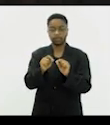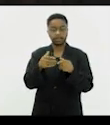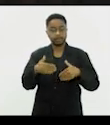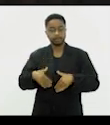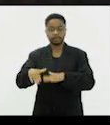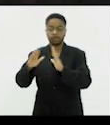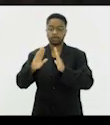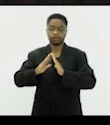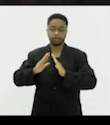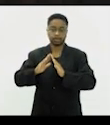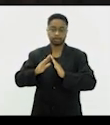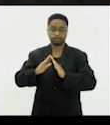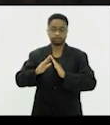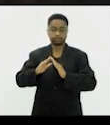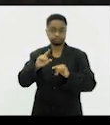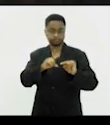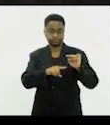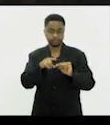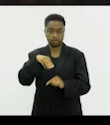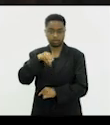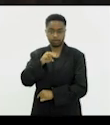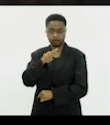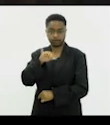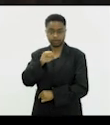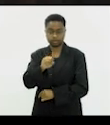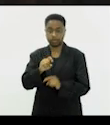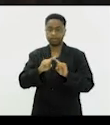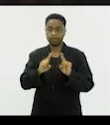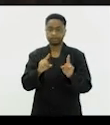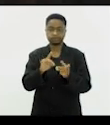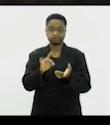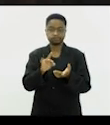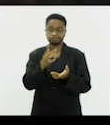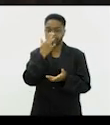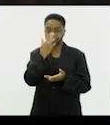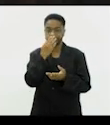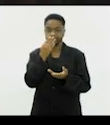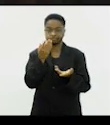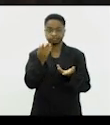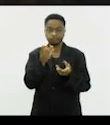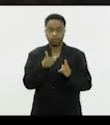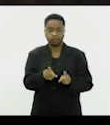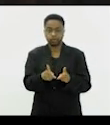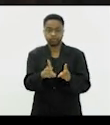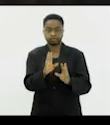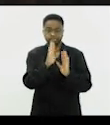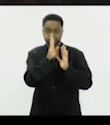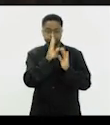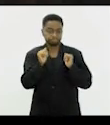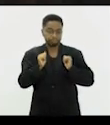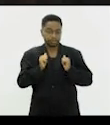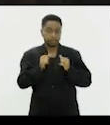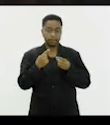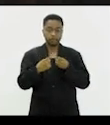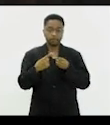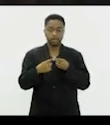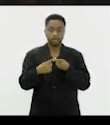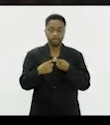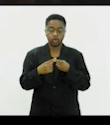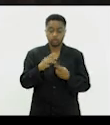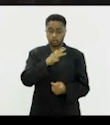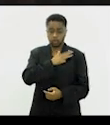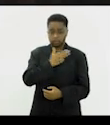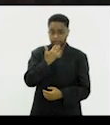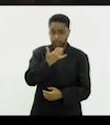Palácio do Alvorada móveis, e fica tudo por isso mesmo, porque a possibilidade do Lula pedir